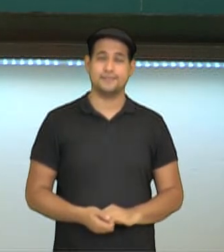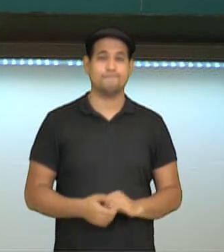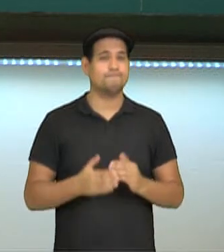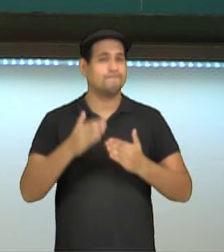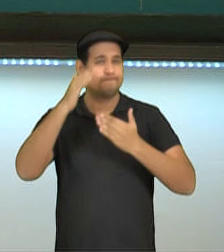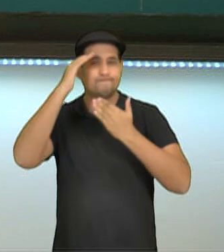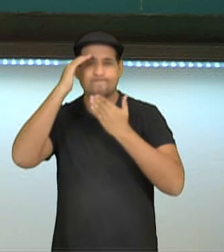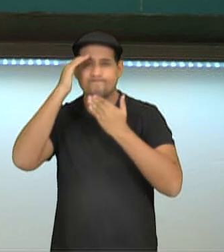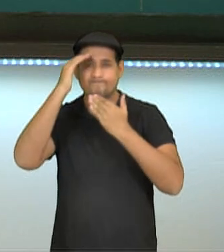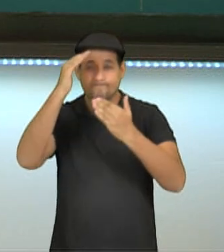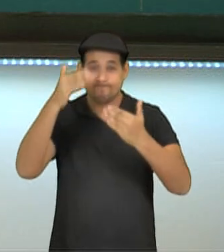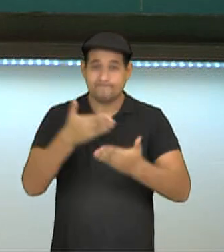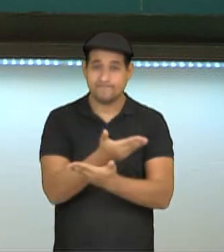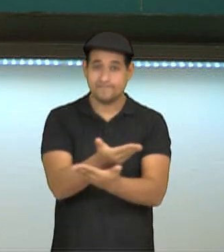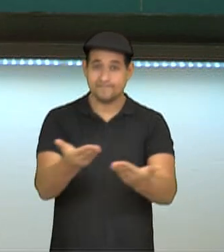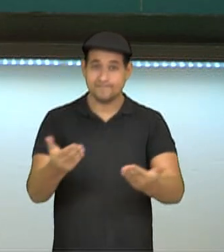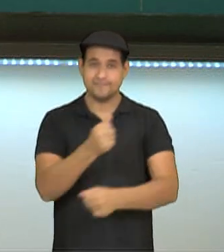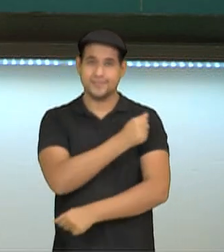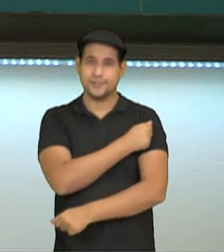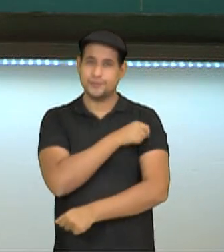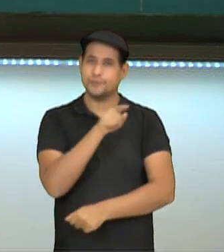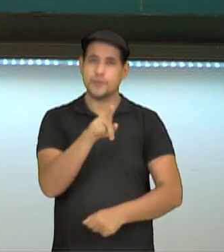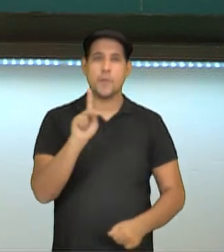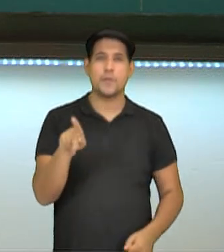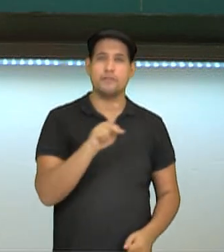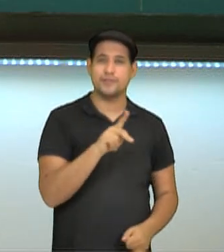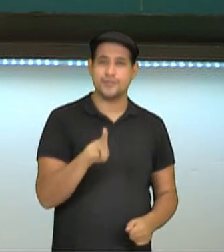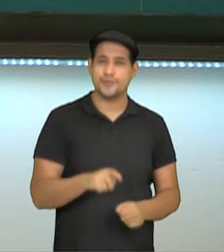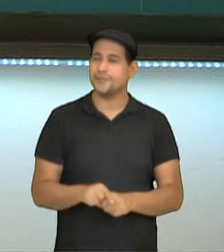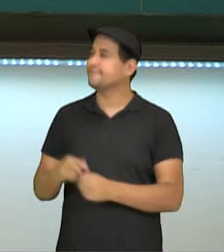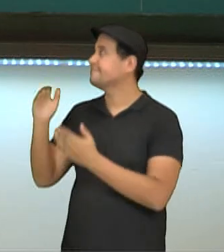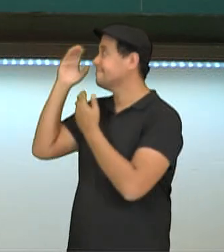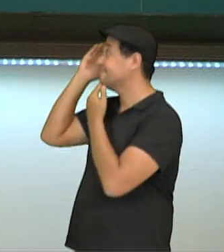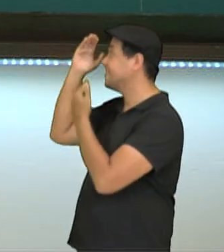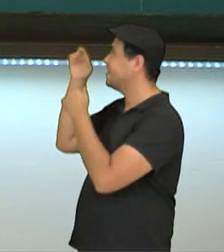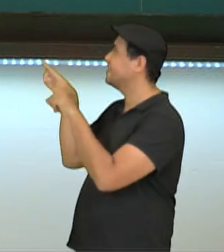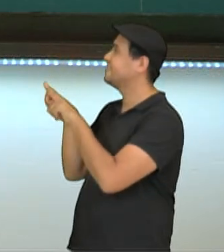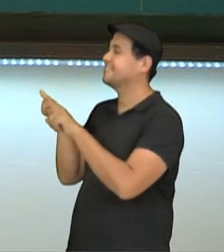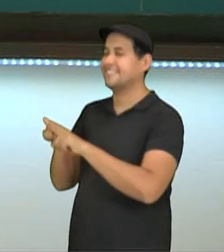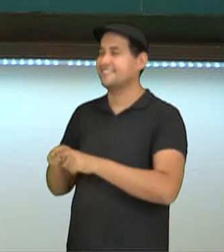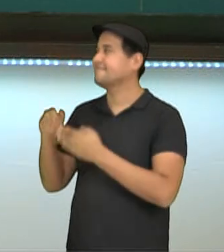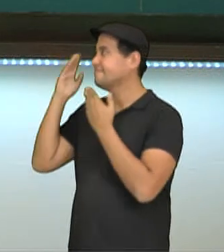de agradecer você, estudante, você, professor, agradecer o Kelvin,